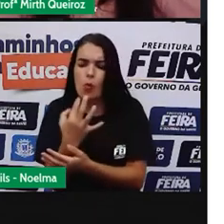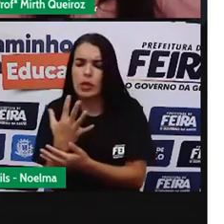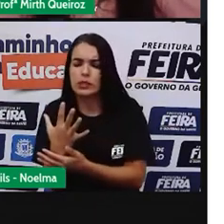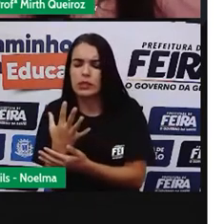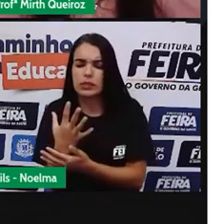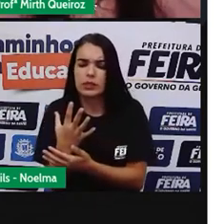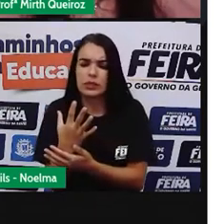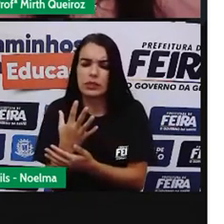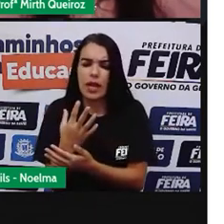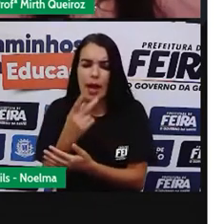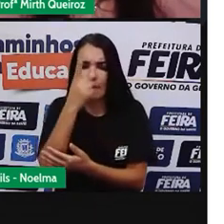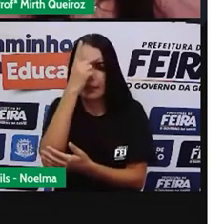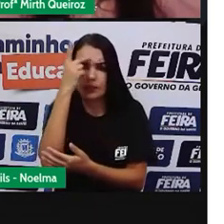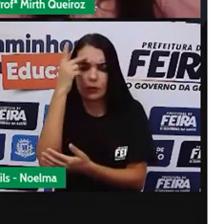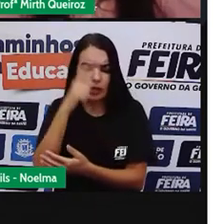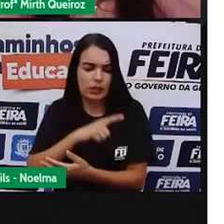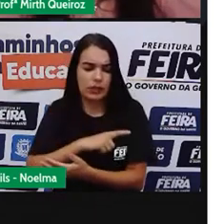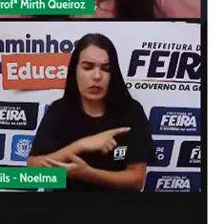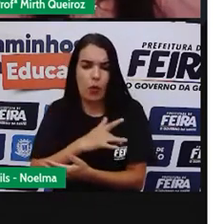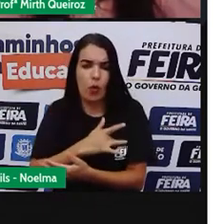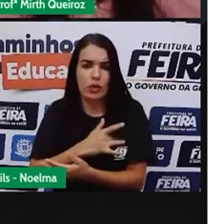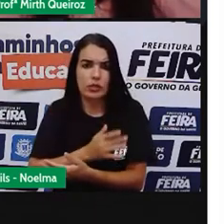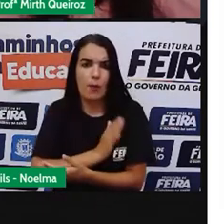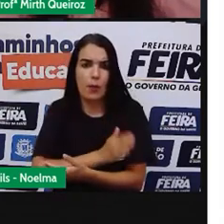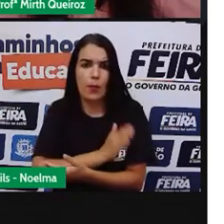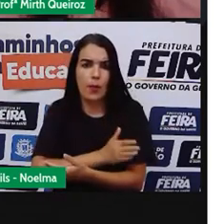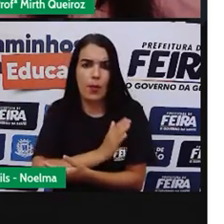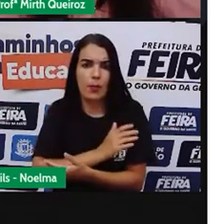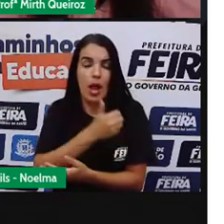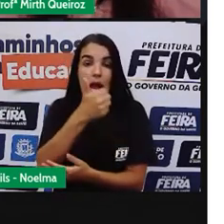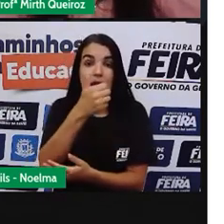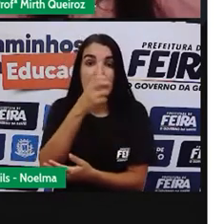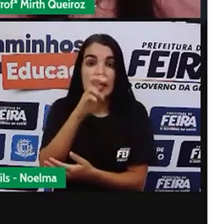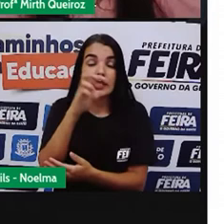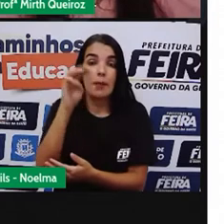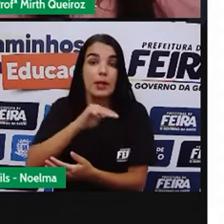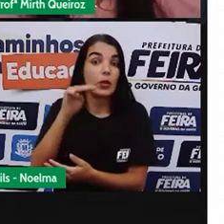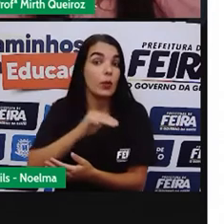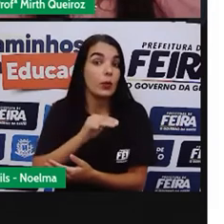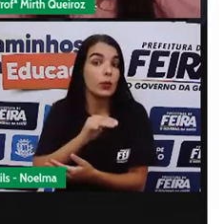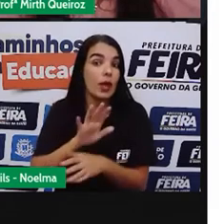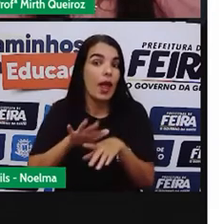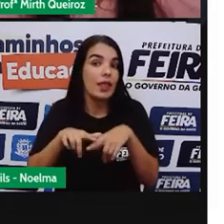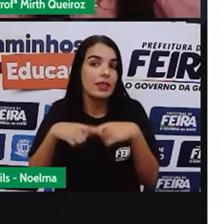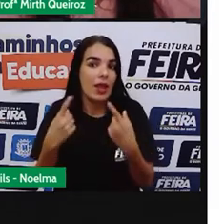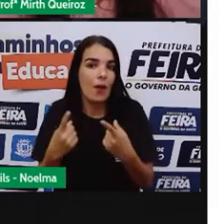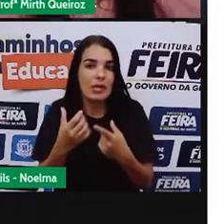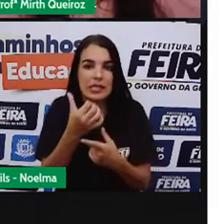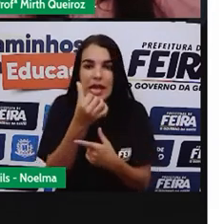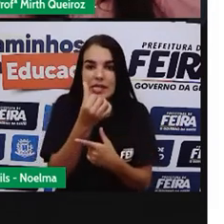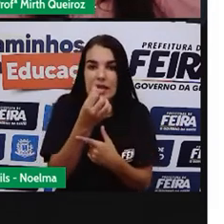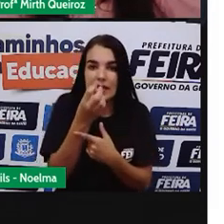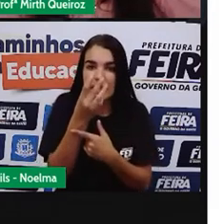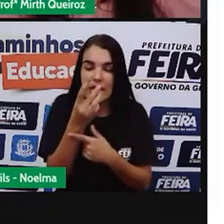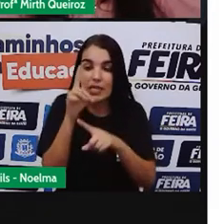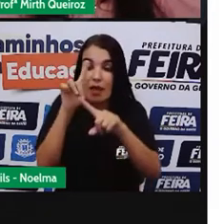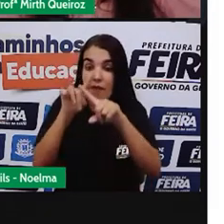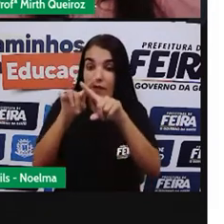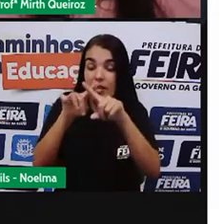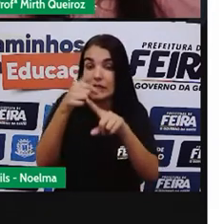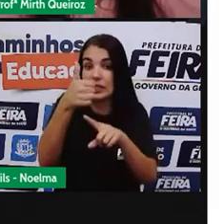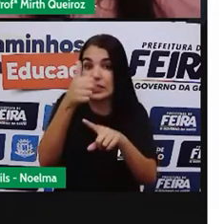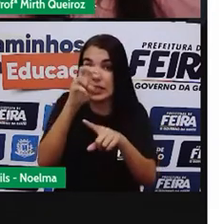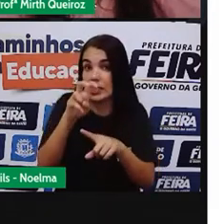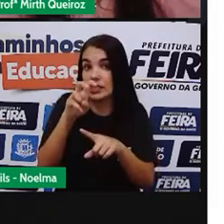dessa pessoa baterá em 15 minutos? Alternativa A,